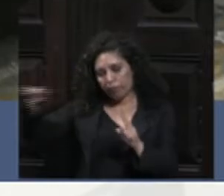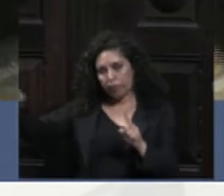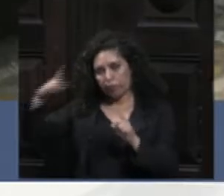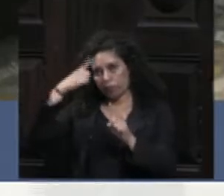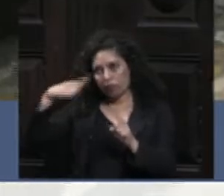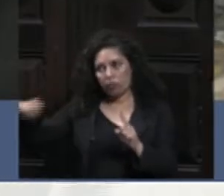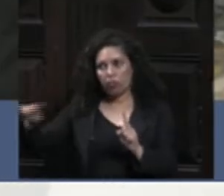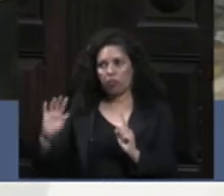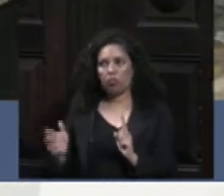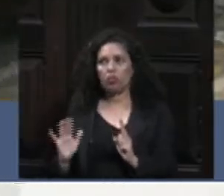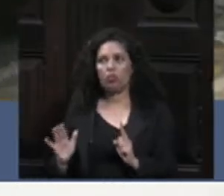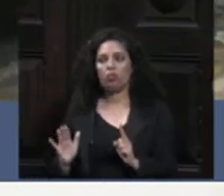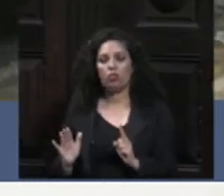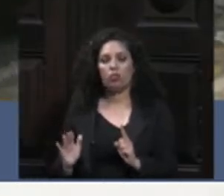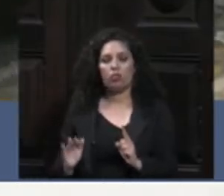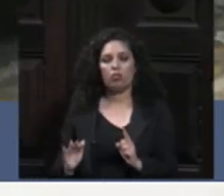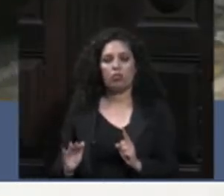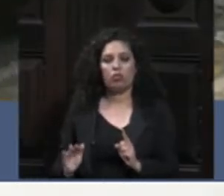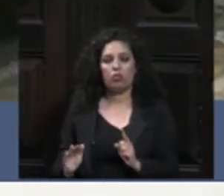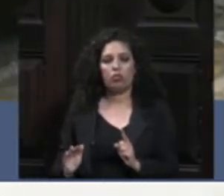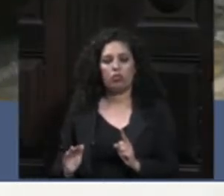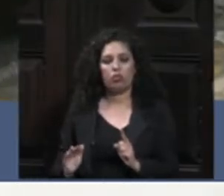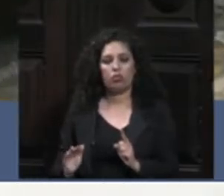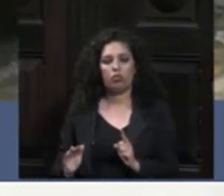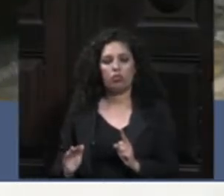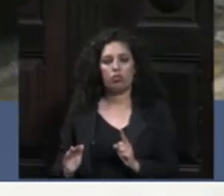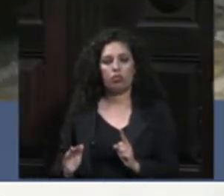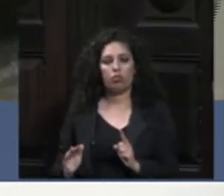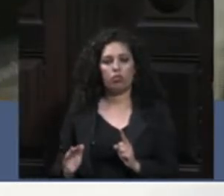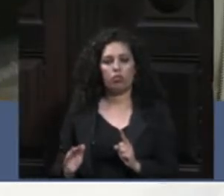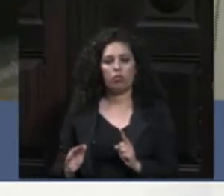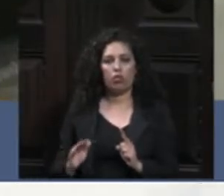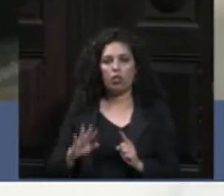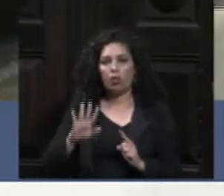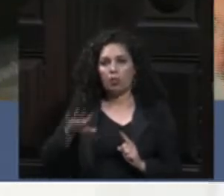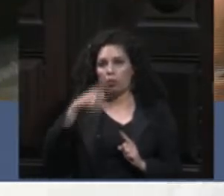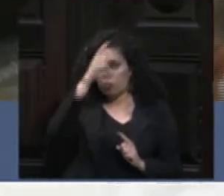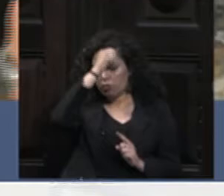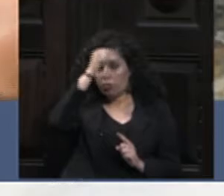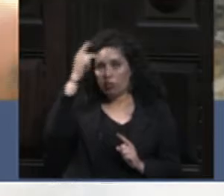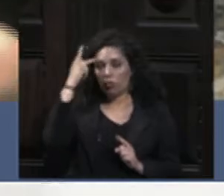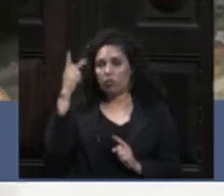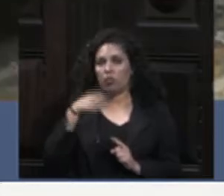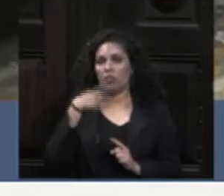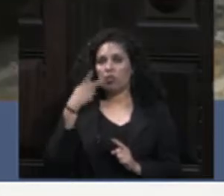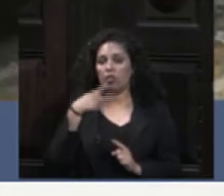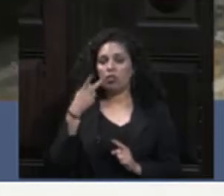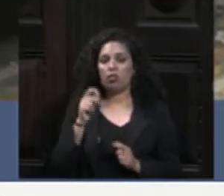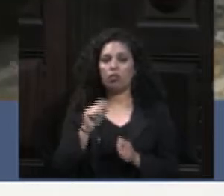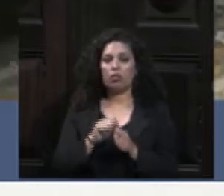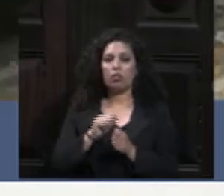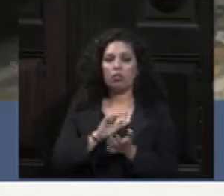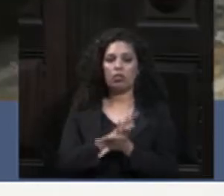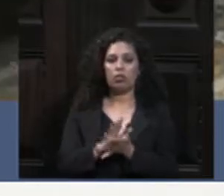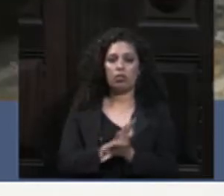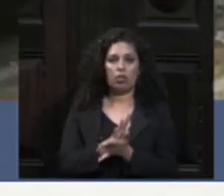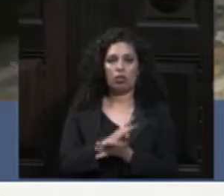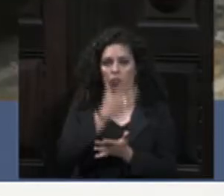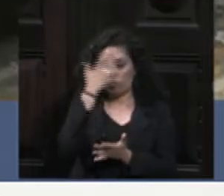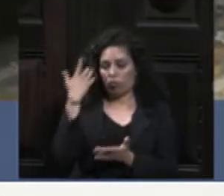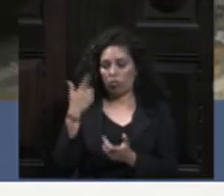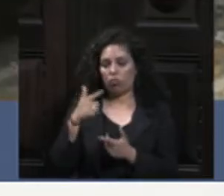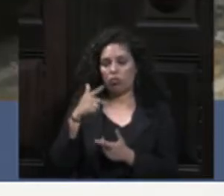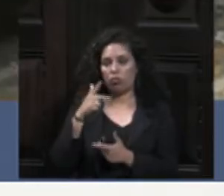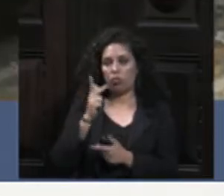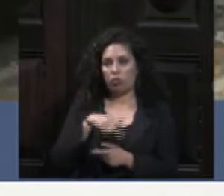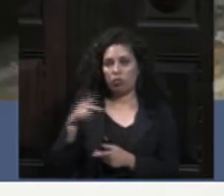com um grande impasse com a reação da Prefeitura. Os profissionais da educação estão buscando